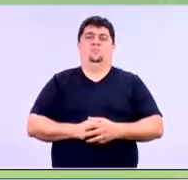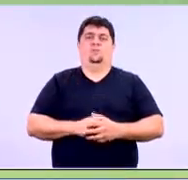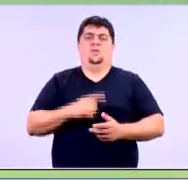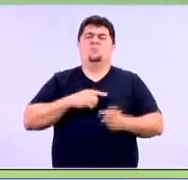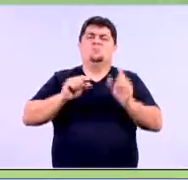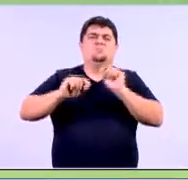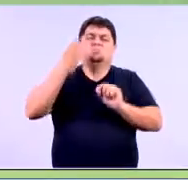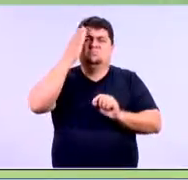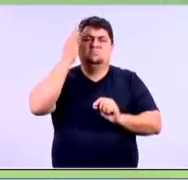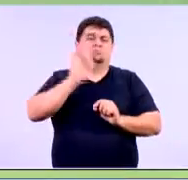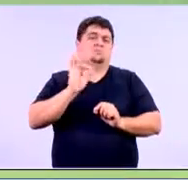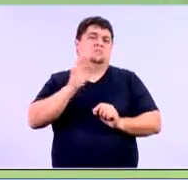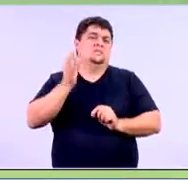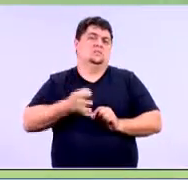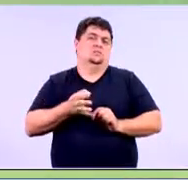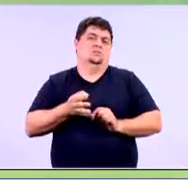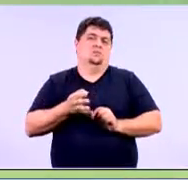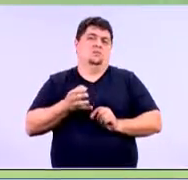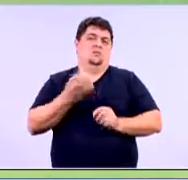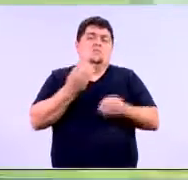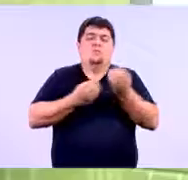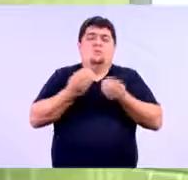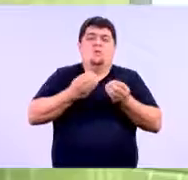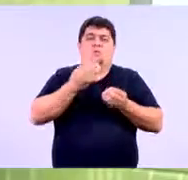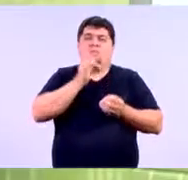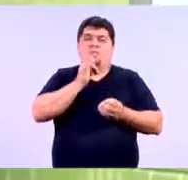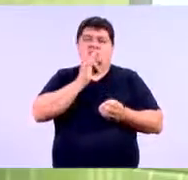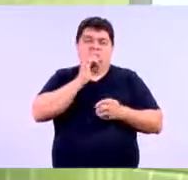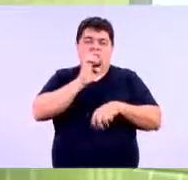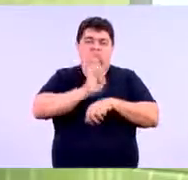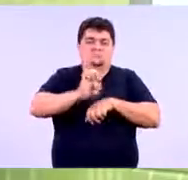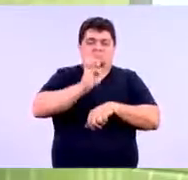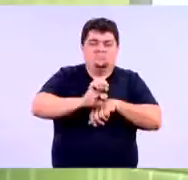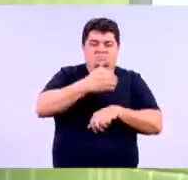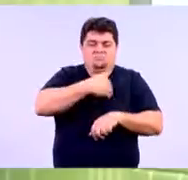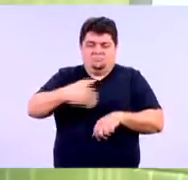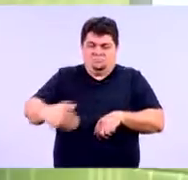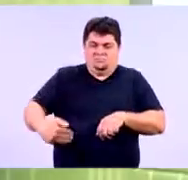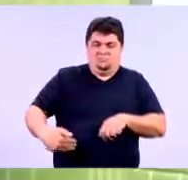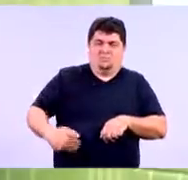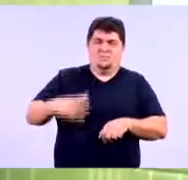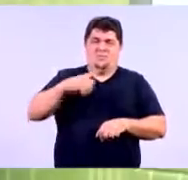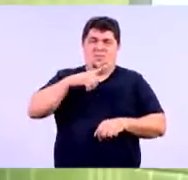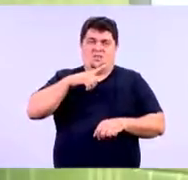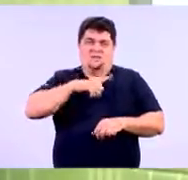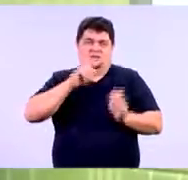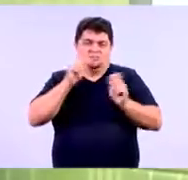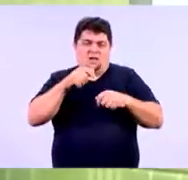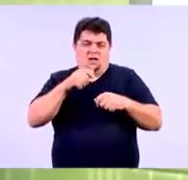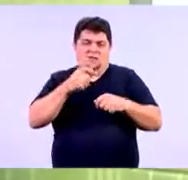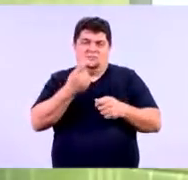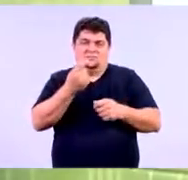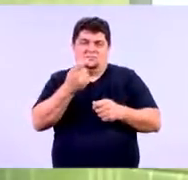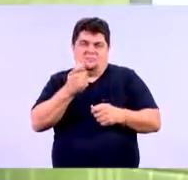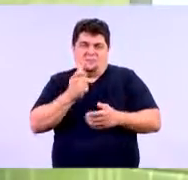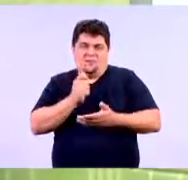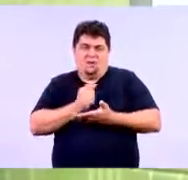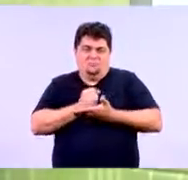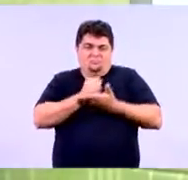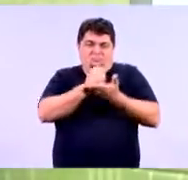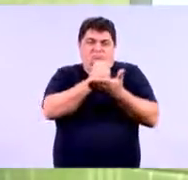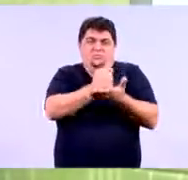a ser isso? Como que o Estado possa financiar recursos,